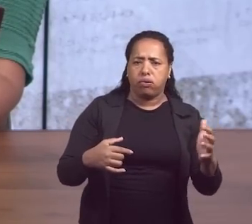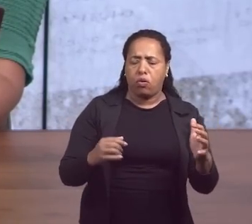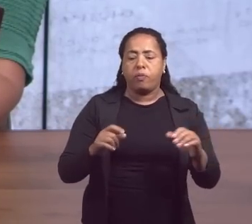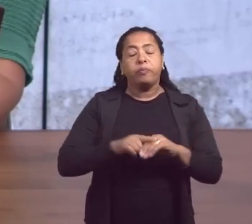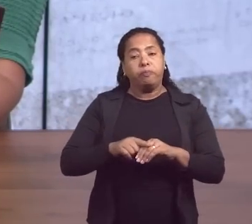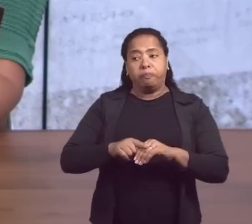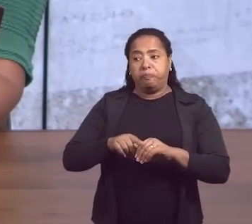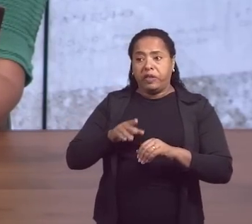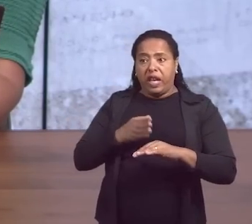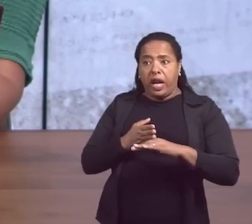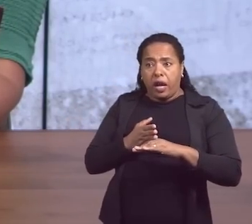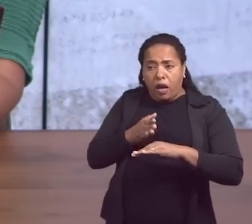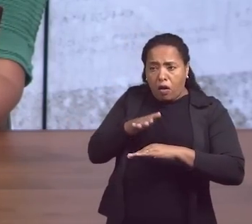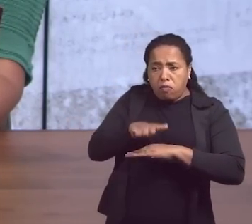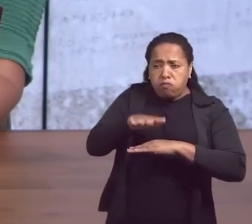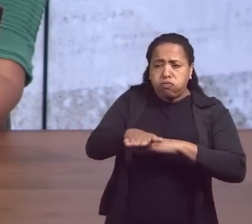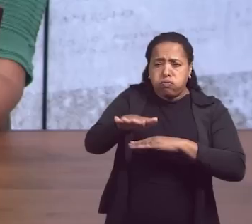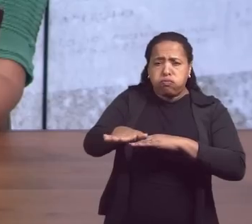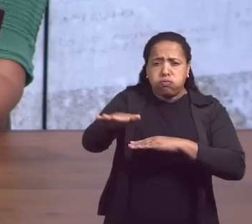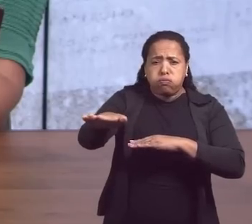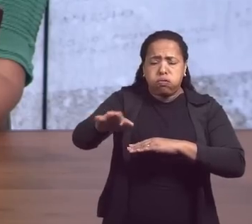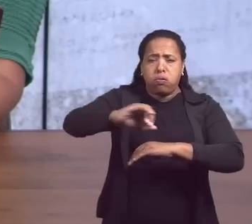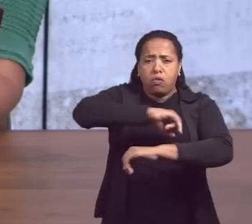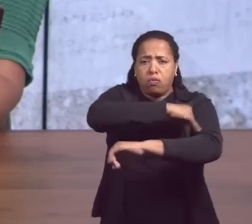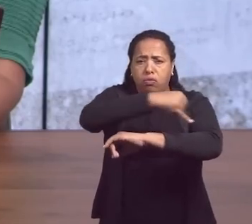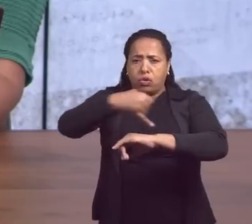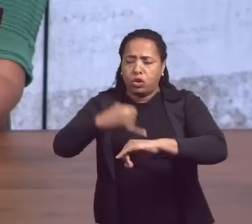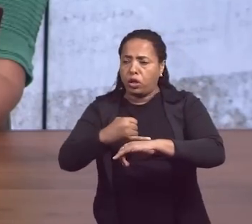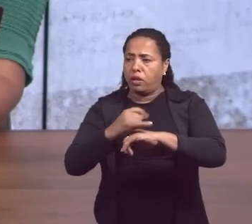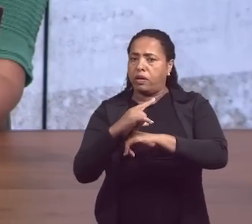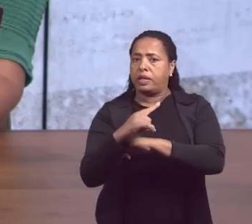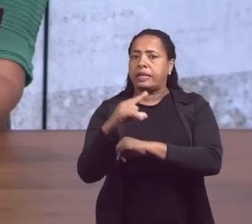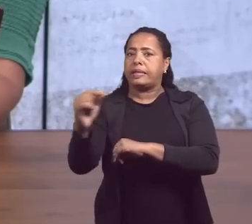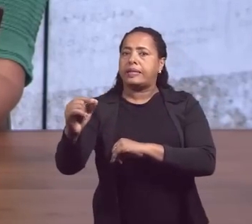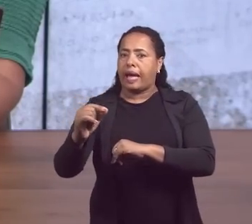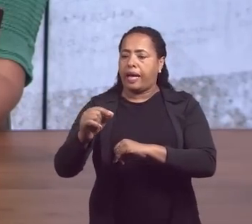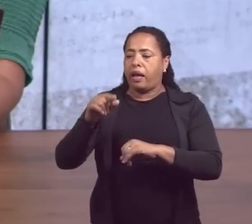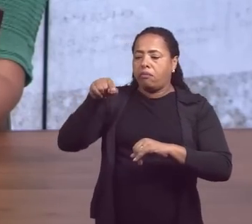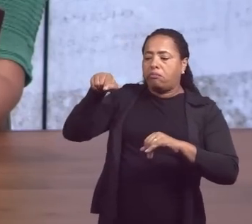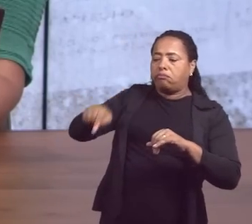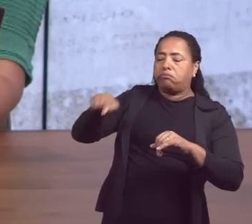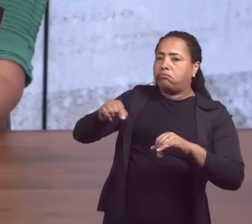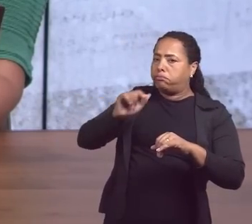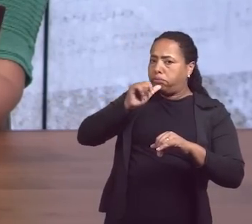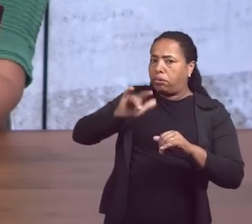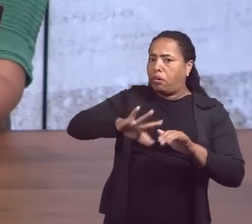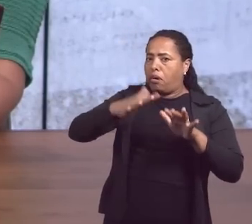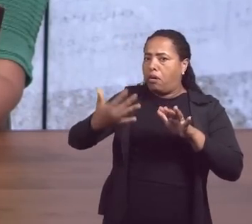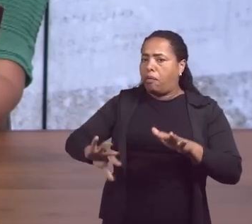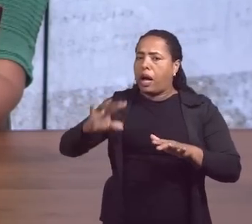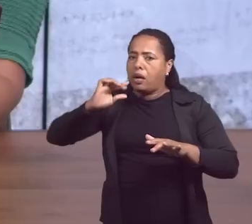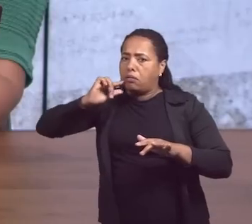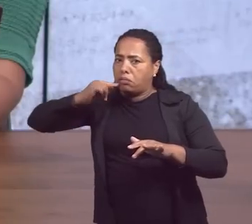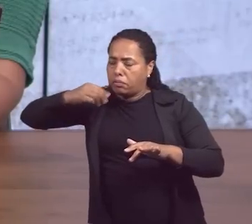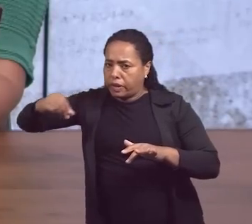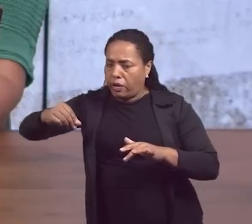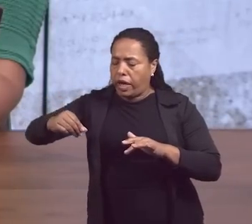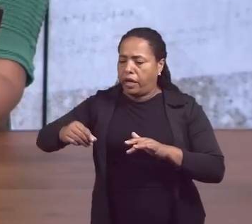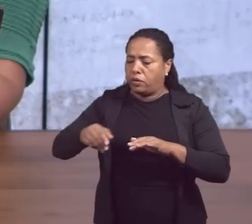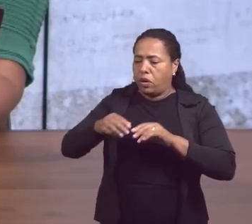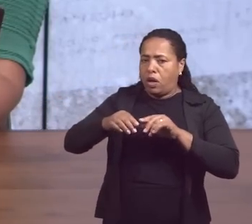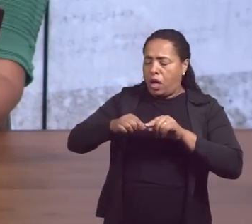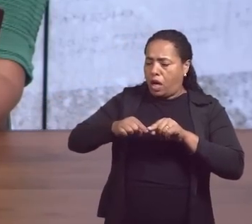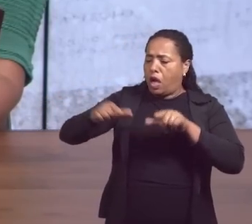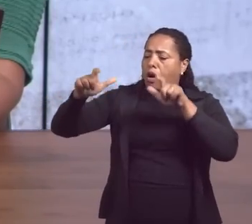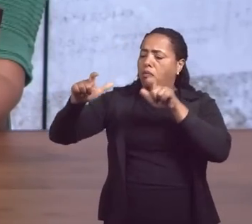suas saídas serão no mar salgado. Esta vos será a terra segundo os seus termos em roda. E